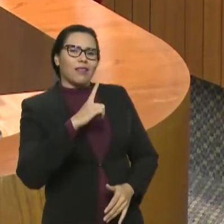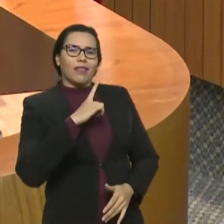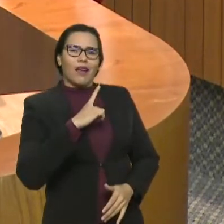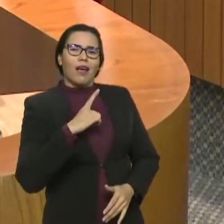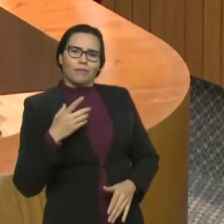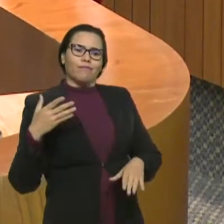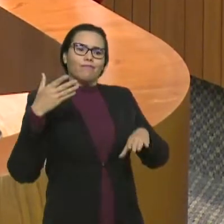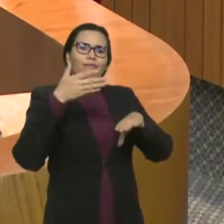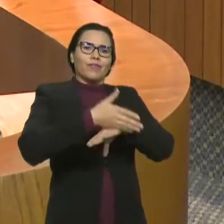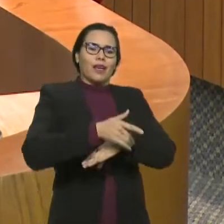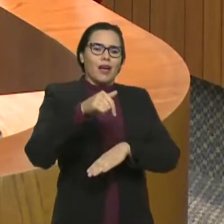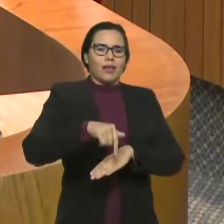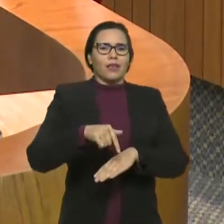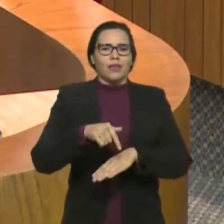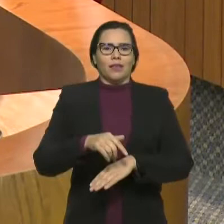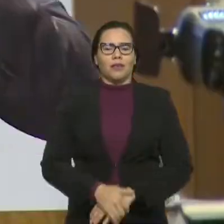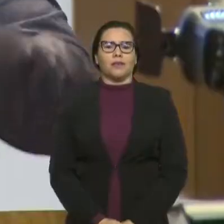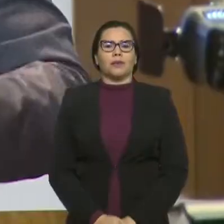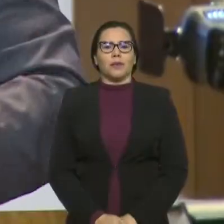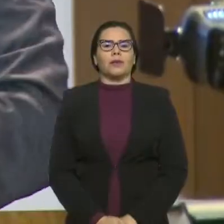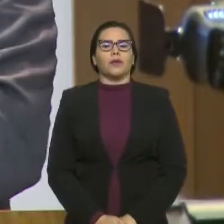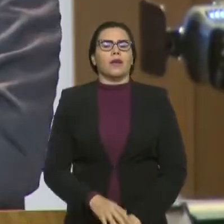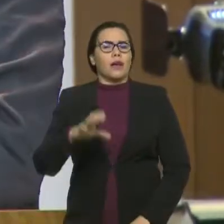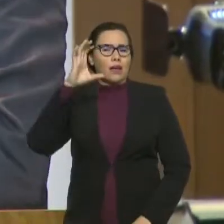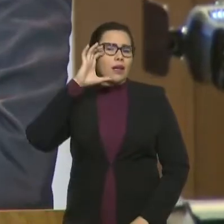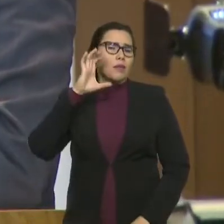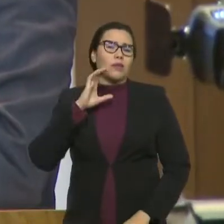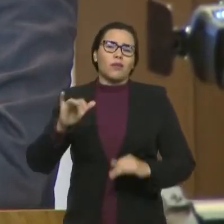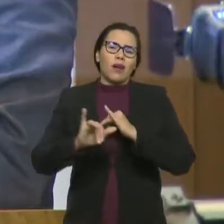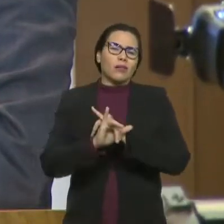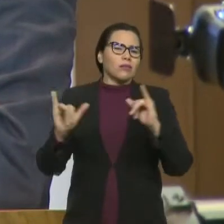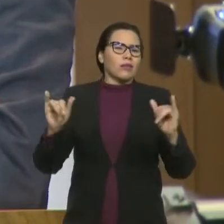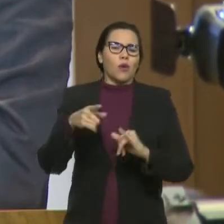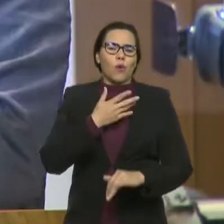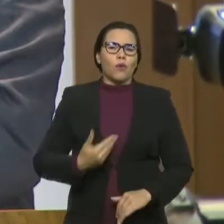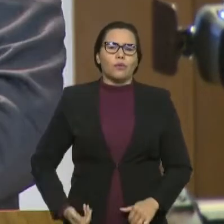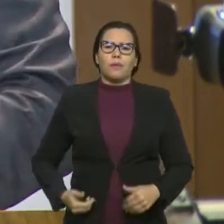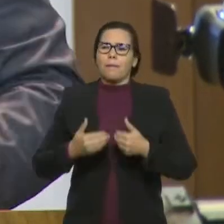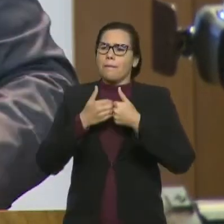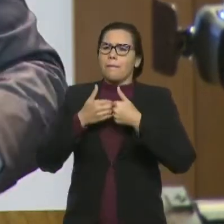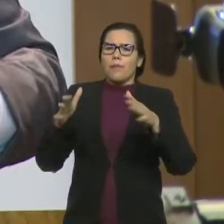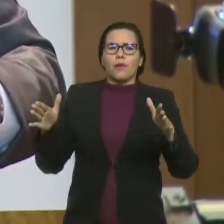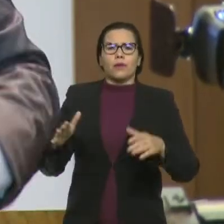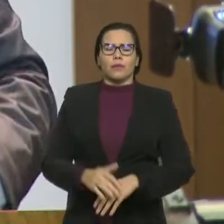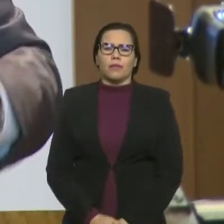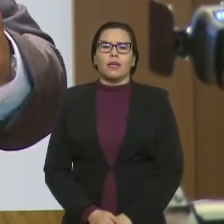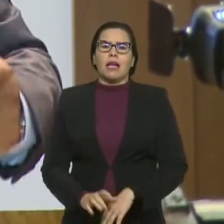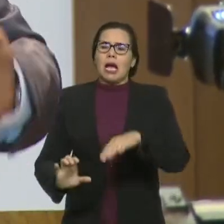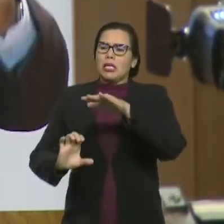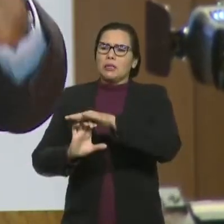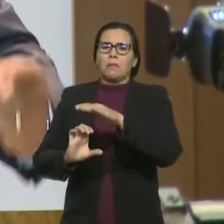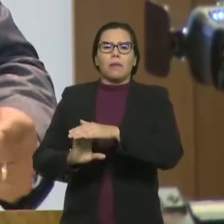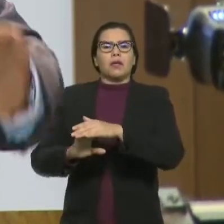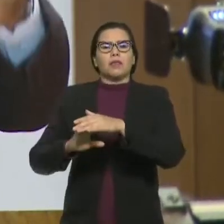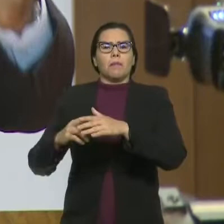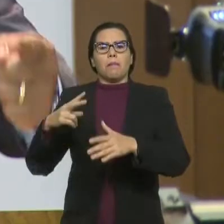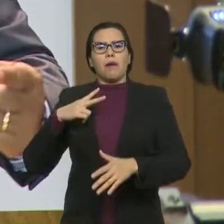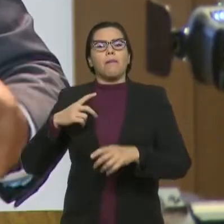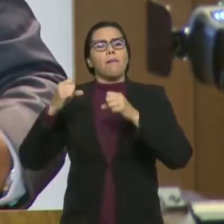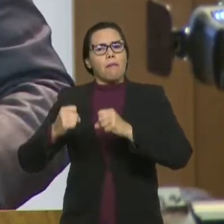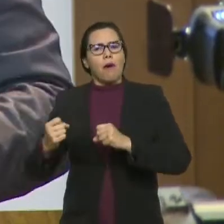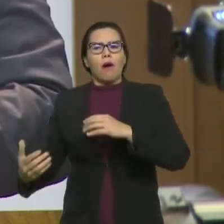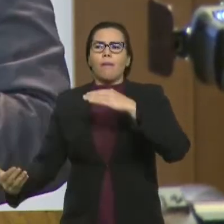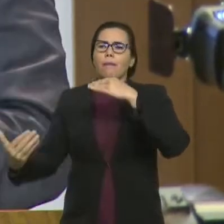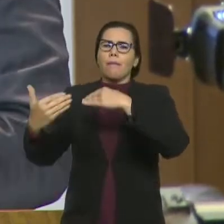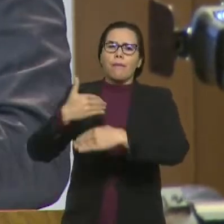está de portas abertas para trabalhar forte na geração de oportunidades de emprego e renda para o povo do